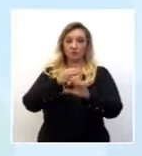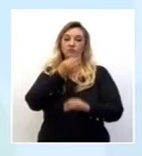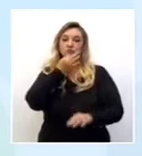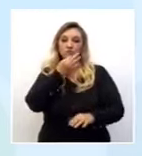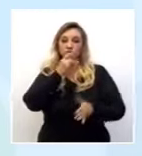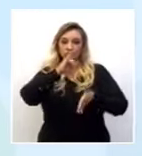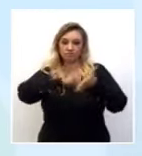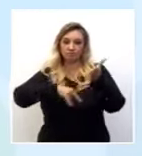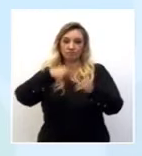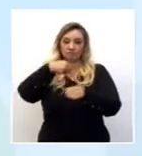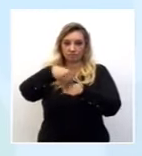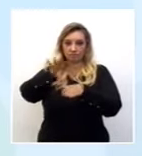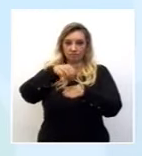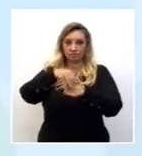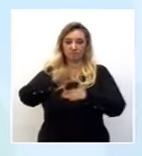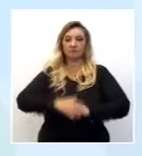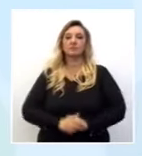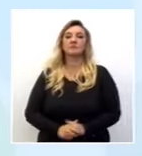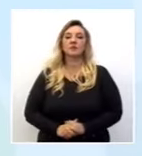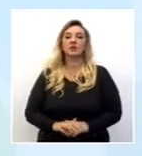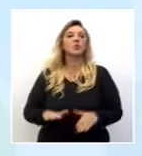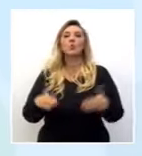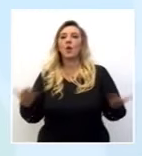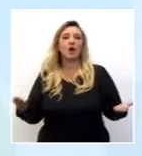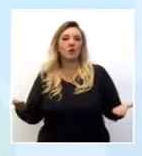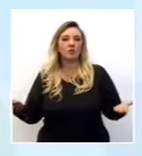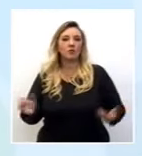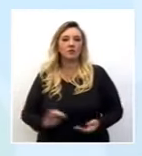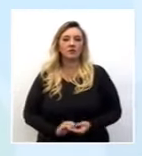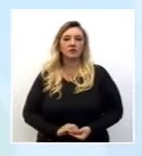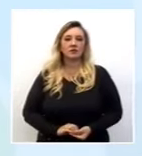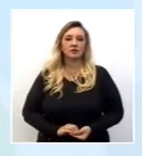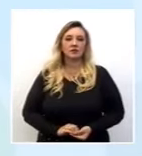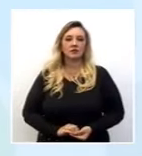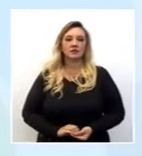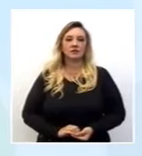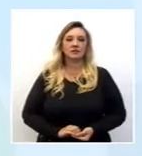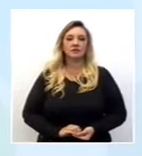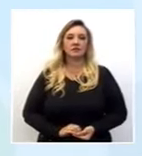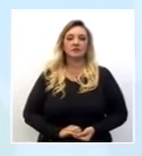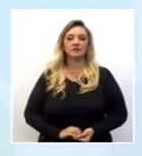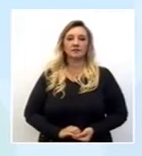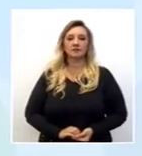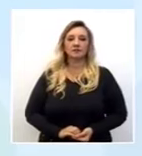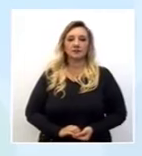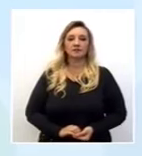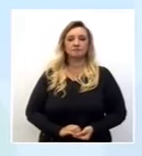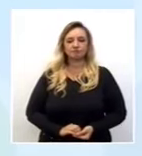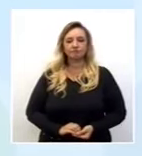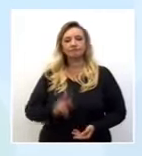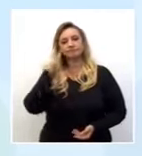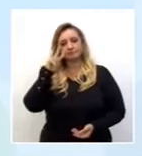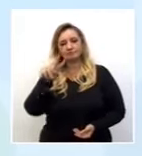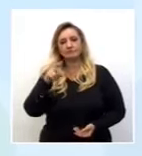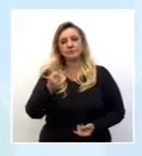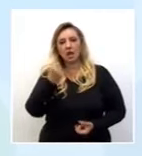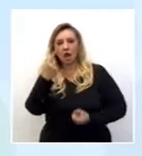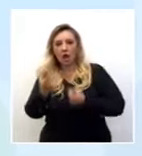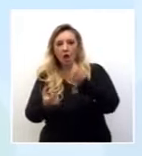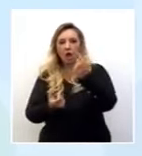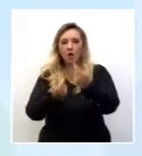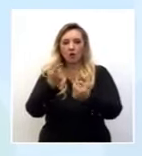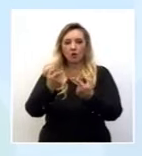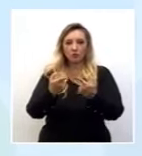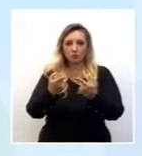documento orientador, não é isso? Isso. Quais são elas mesmo, Tati? Então, eu entrei em alguns, são interessantes, tá? Por exemplo, o